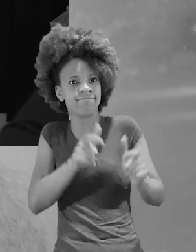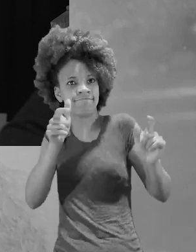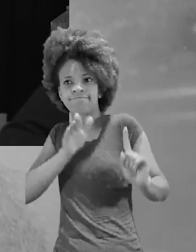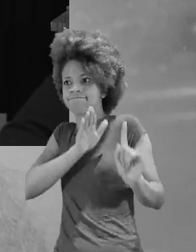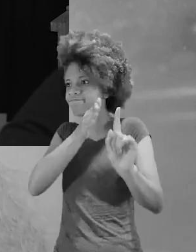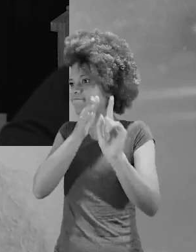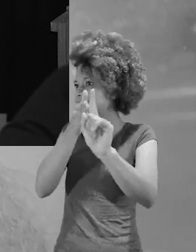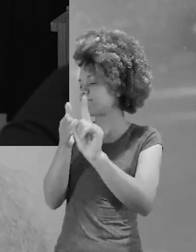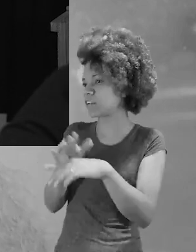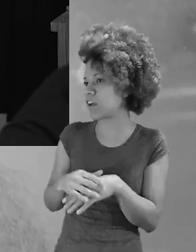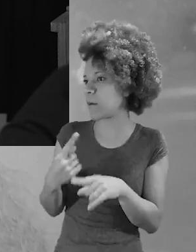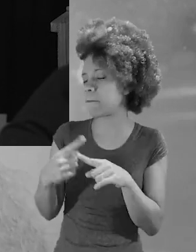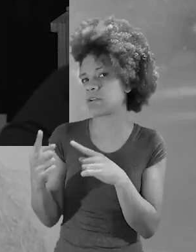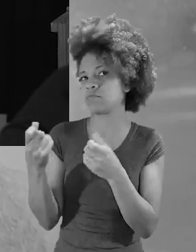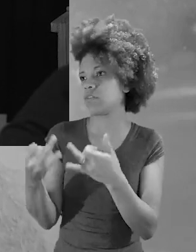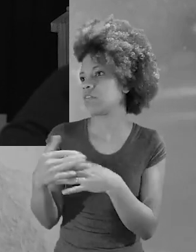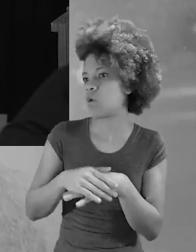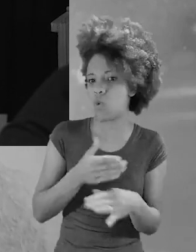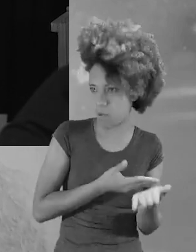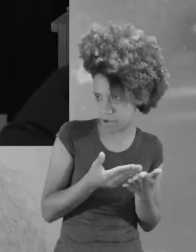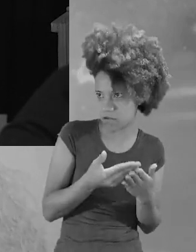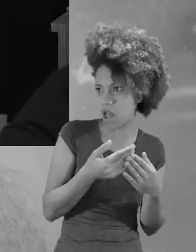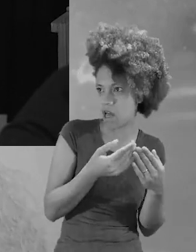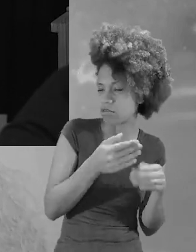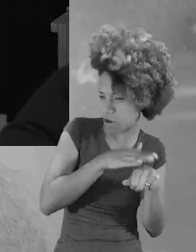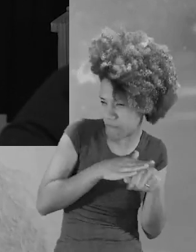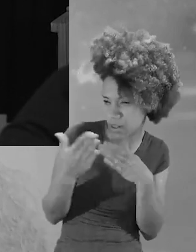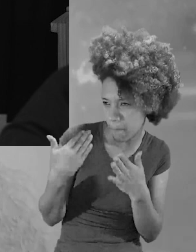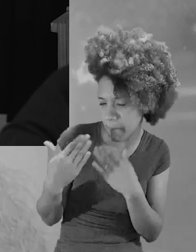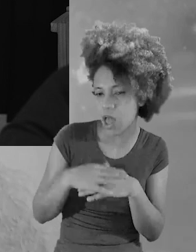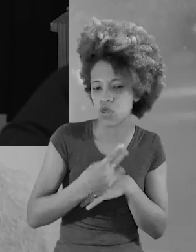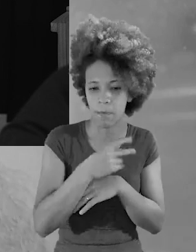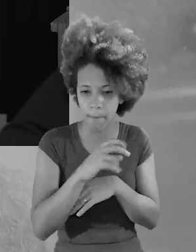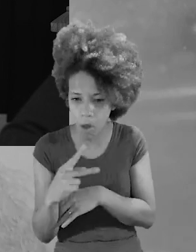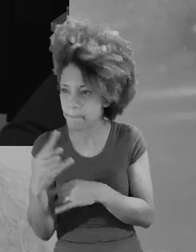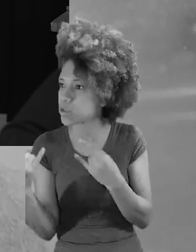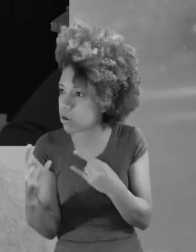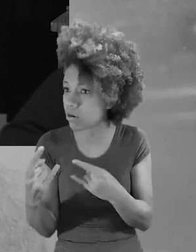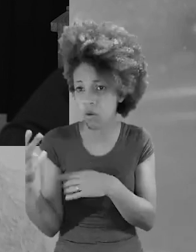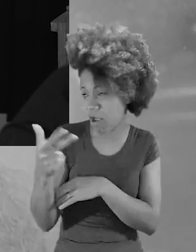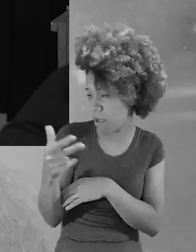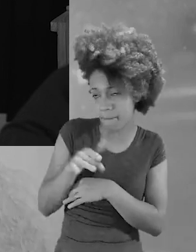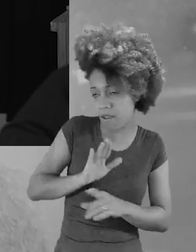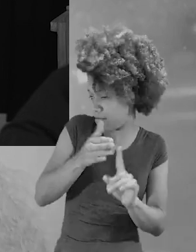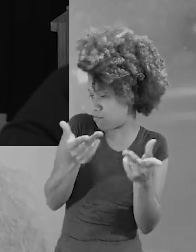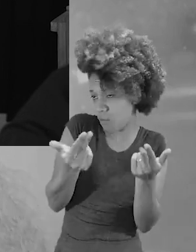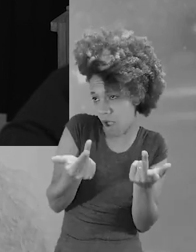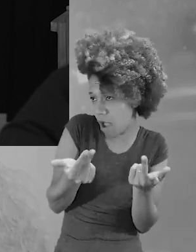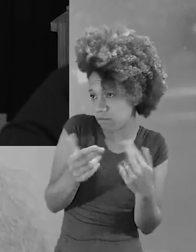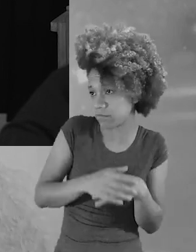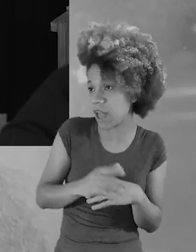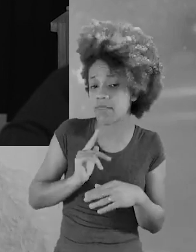começo da conversa que você fala da coisa do pop do rock e tal Hoje o rap é isso aí e aí e aí tem muito réplica tipo muito rap que